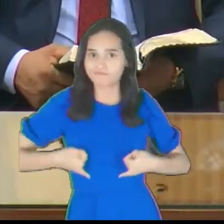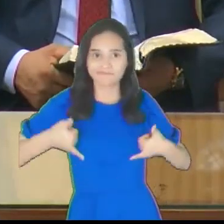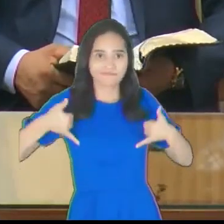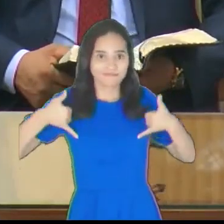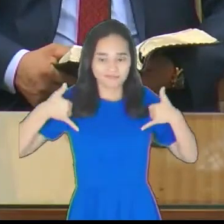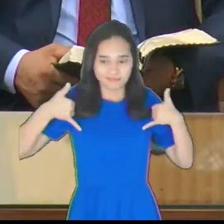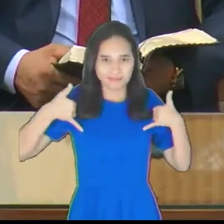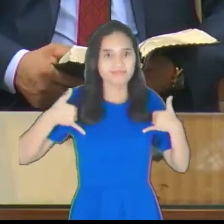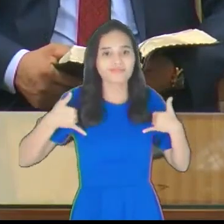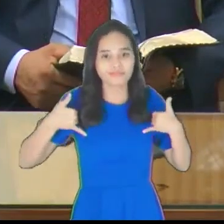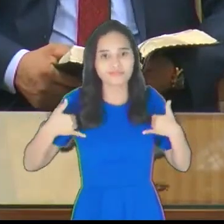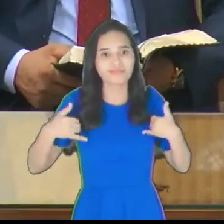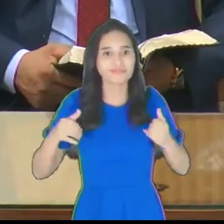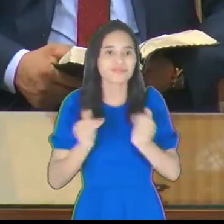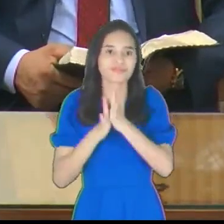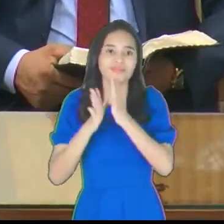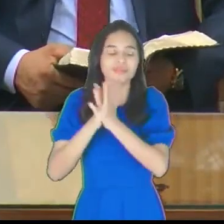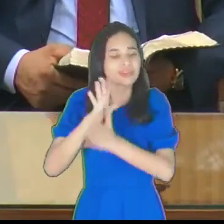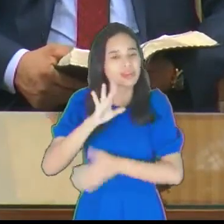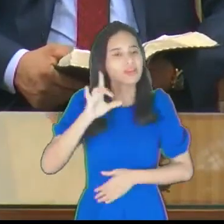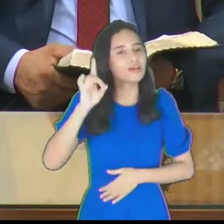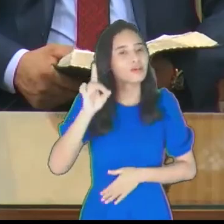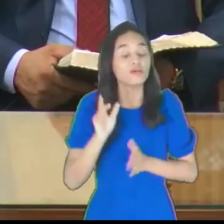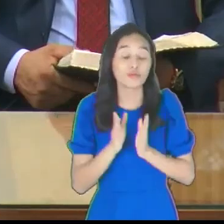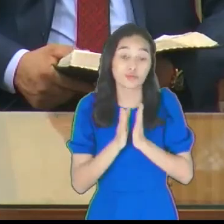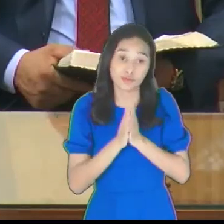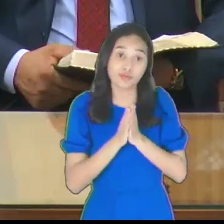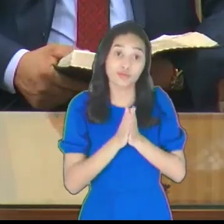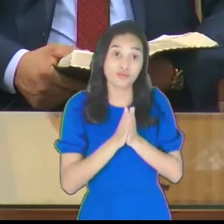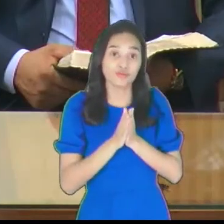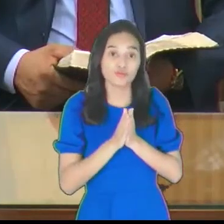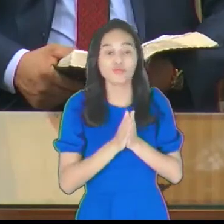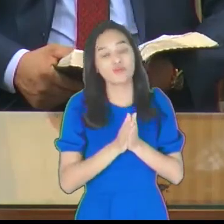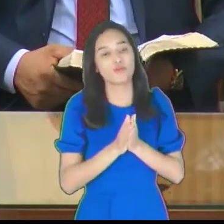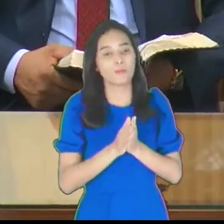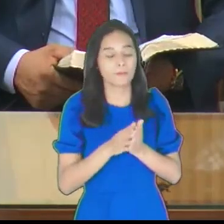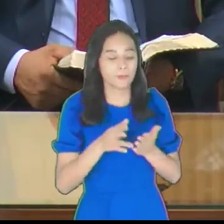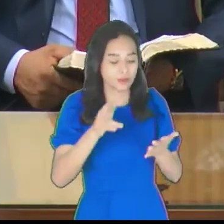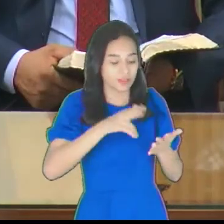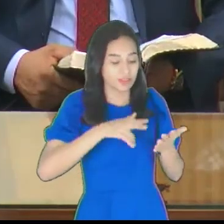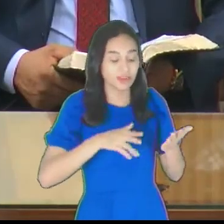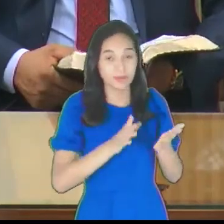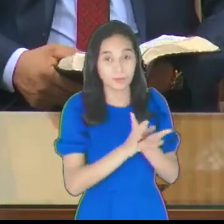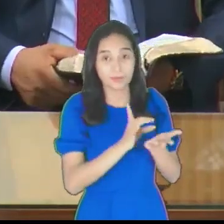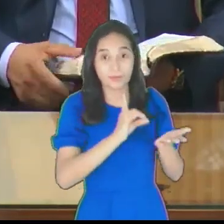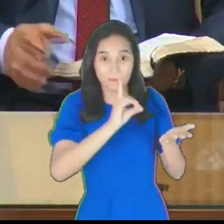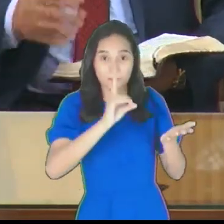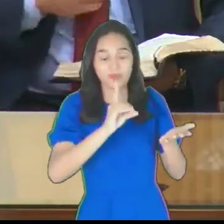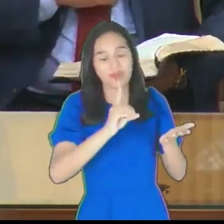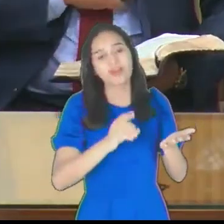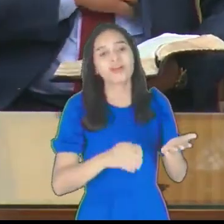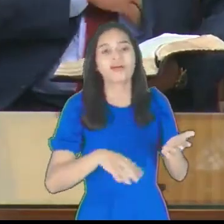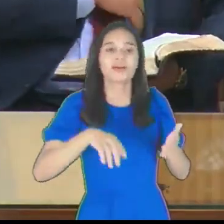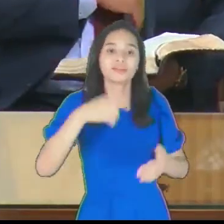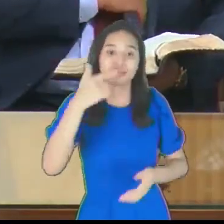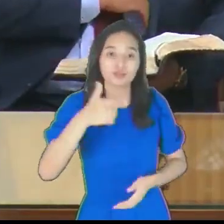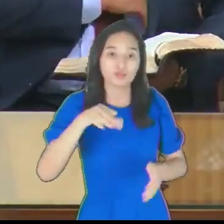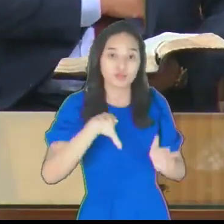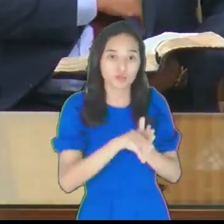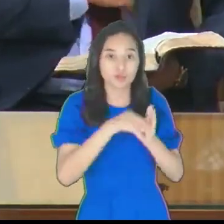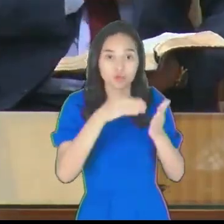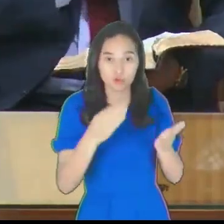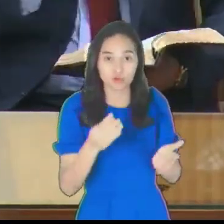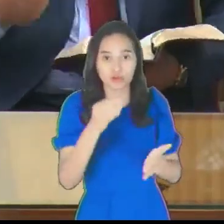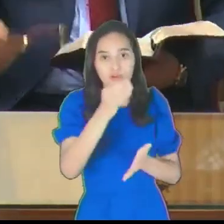Louvado seja Deus. Por favor, deixa o marcadorzinho na Bíblia e vamos para 2 Crônicas, capítulo